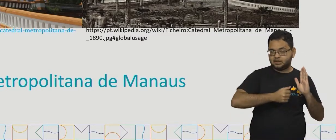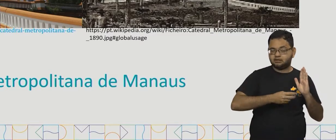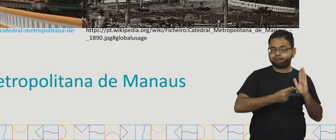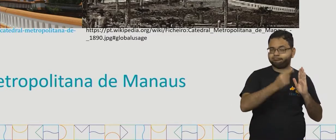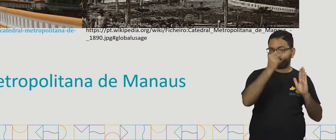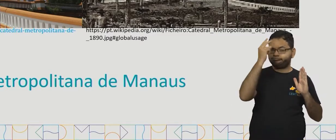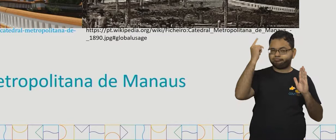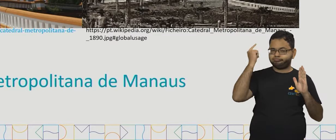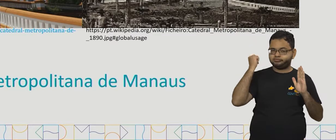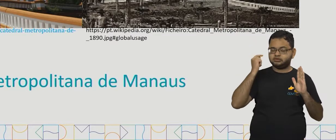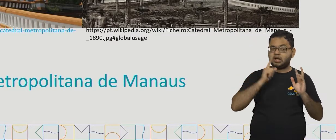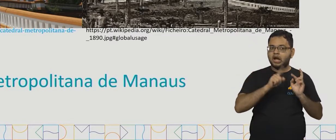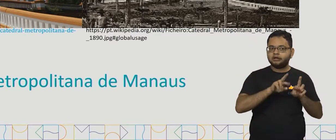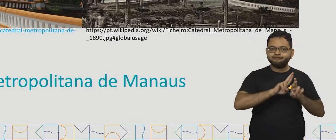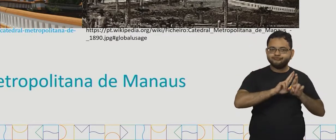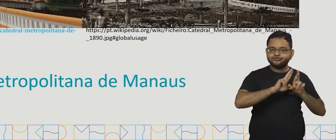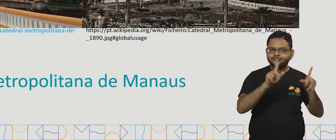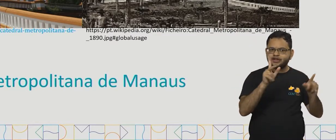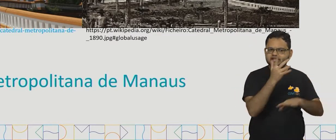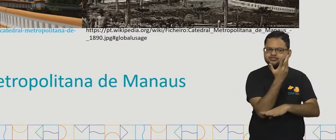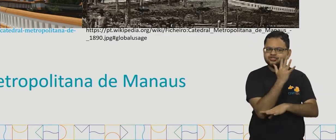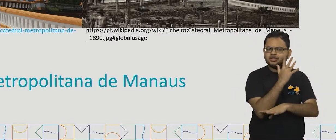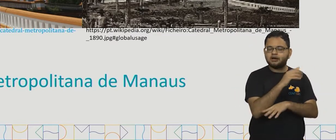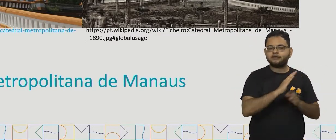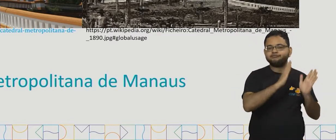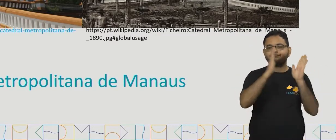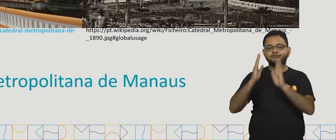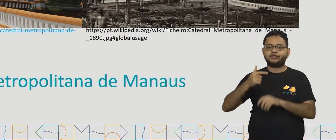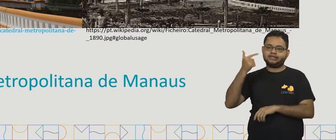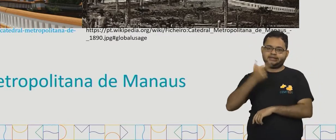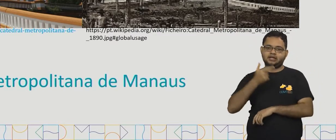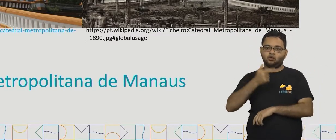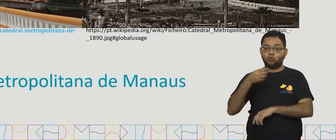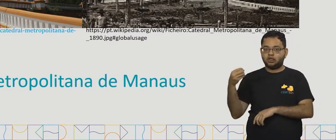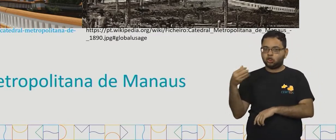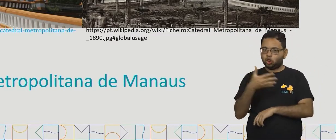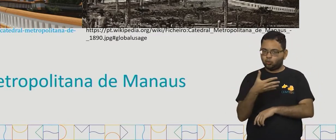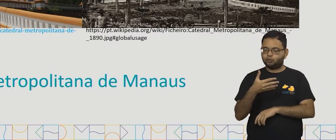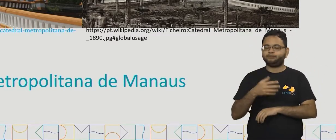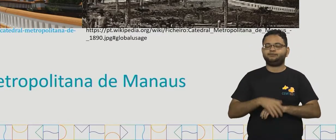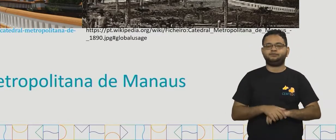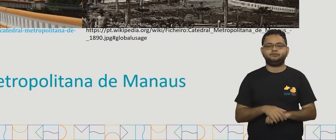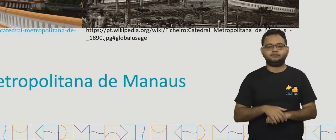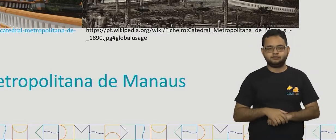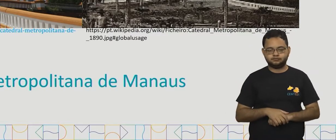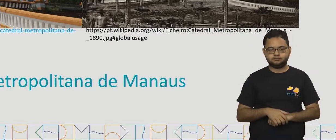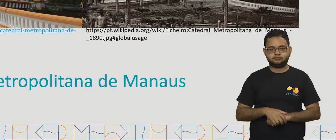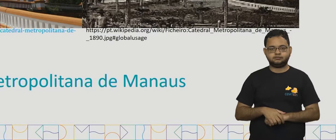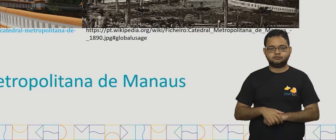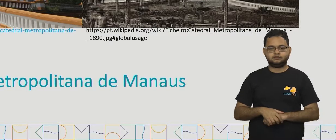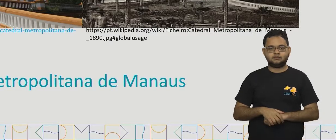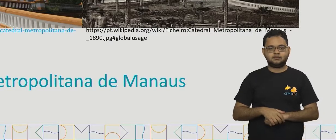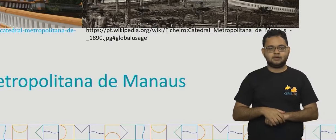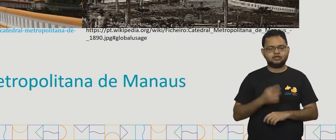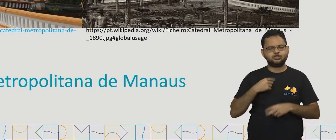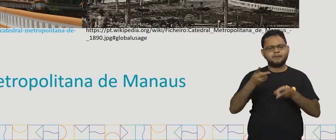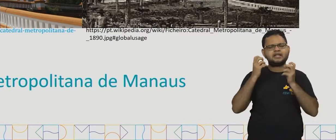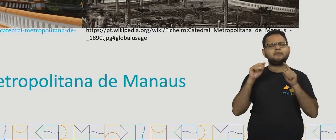são diferentes dos tipos de árvores da foto mais atual. Visualizamos também que não